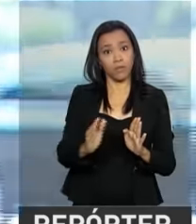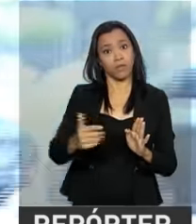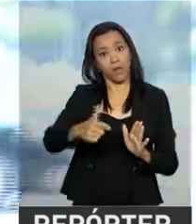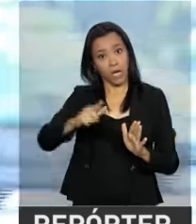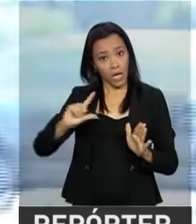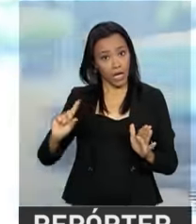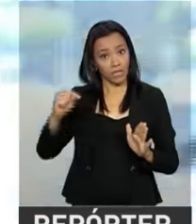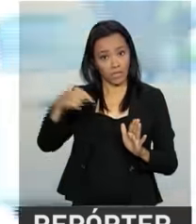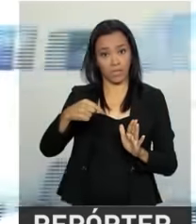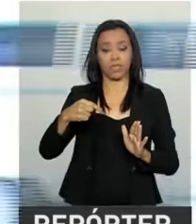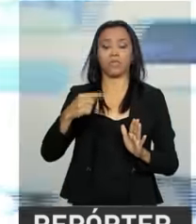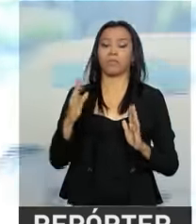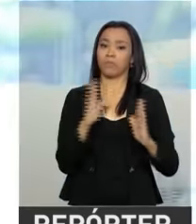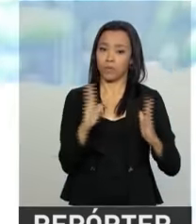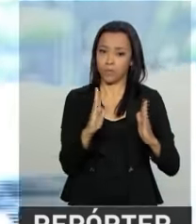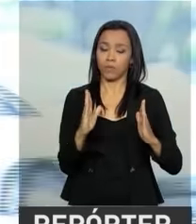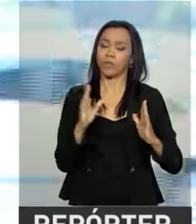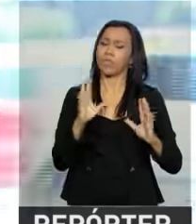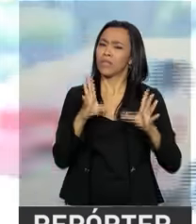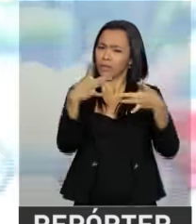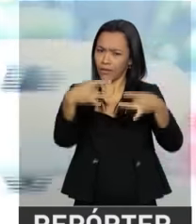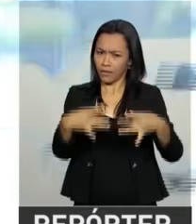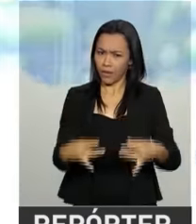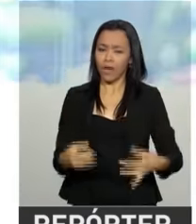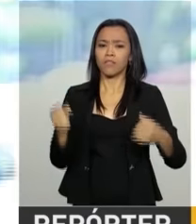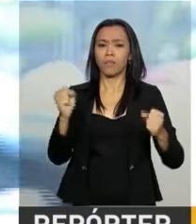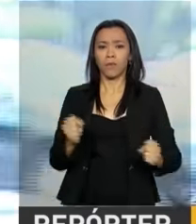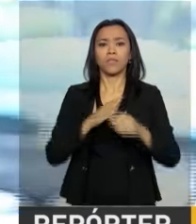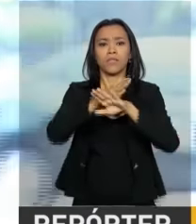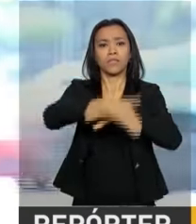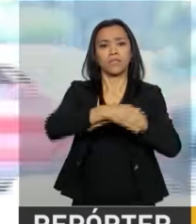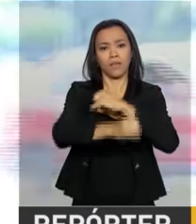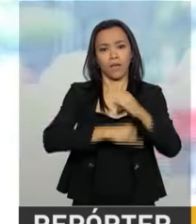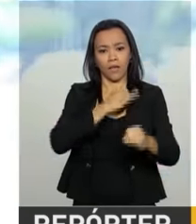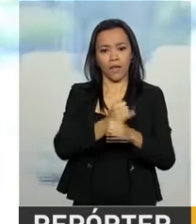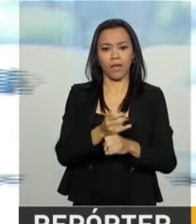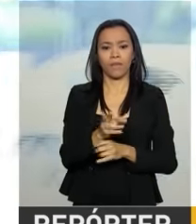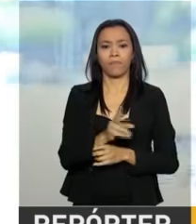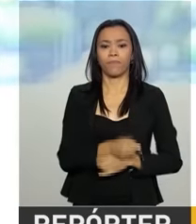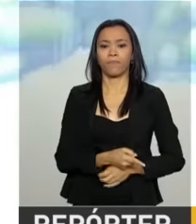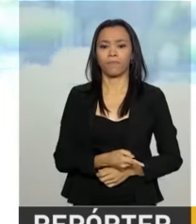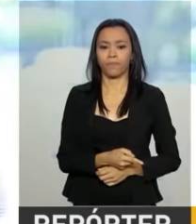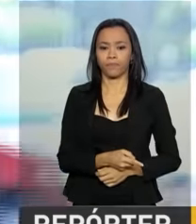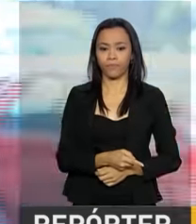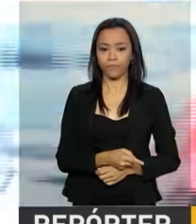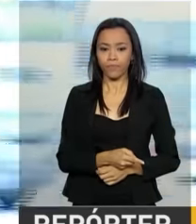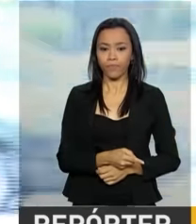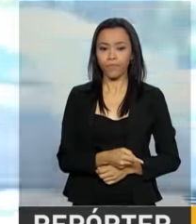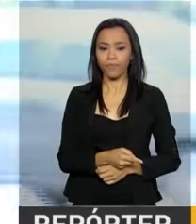antes dessa data. Todos os detalhes estão na página da Receita,